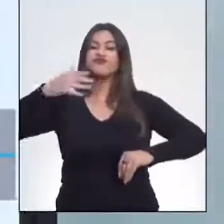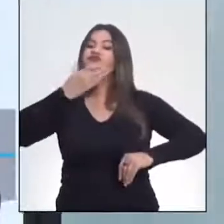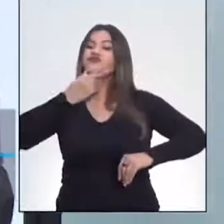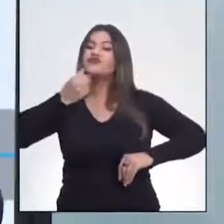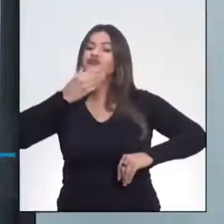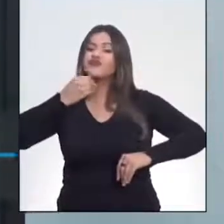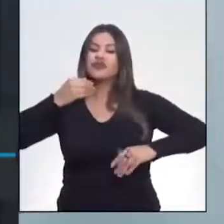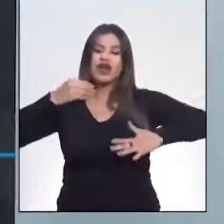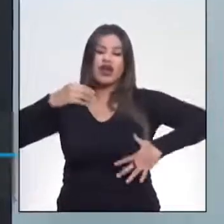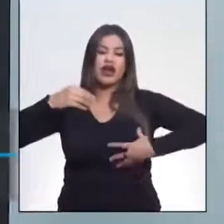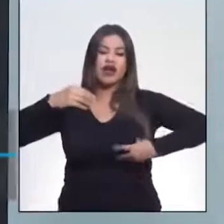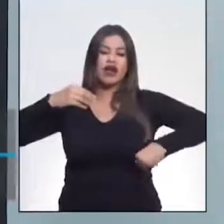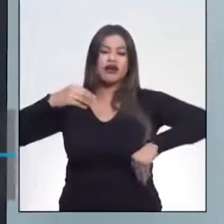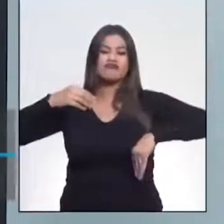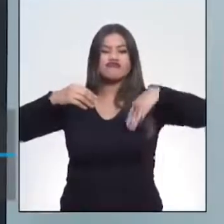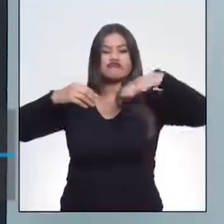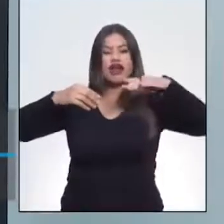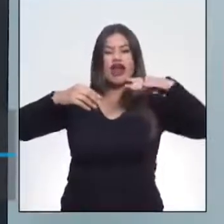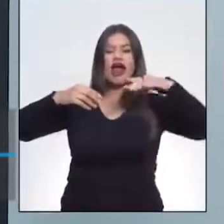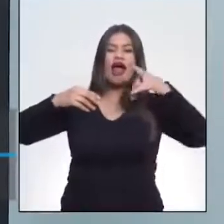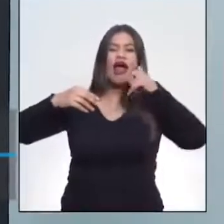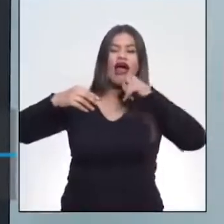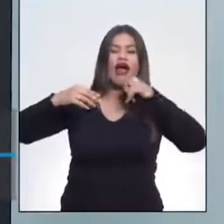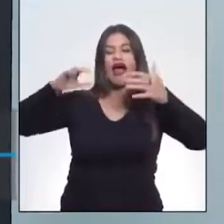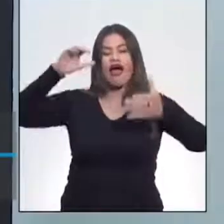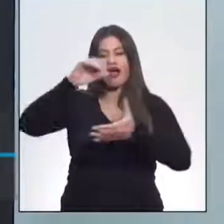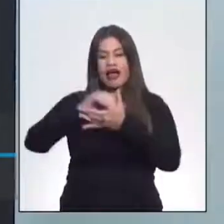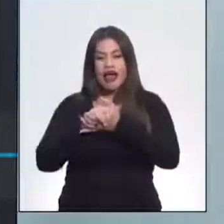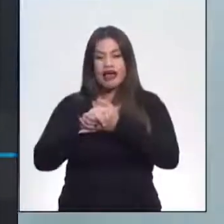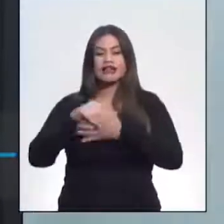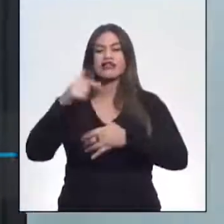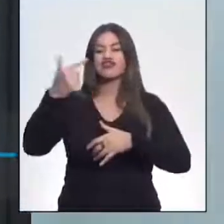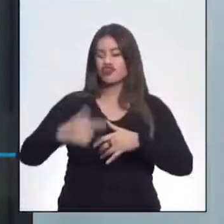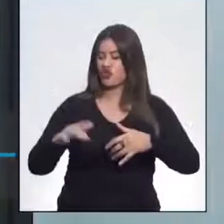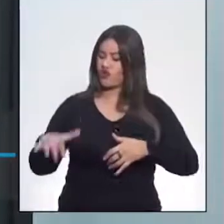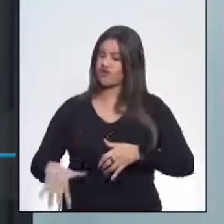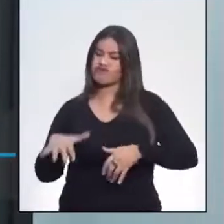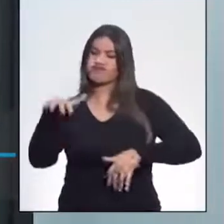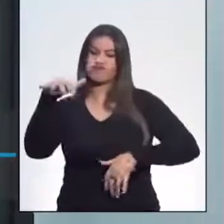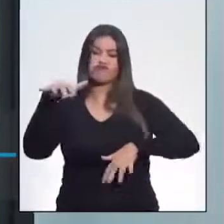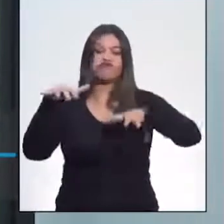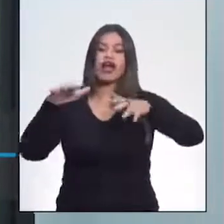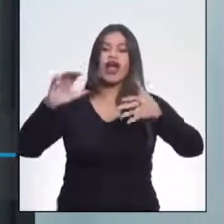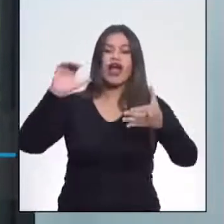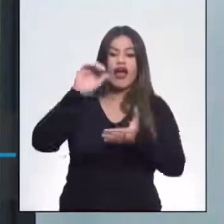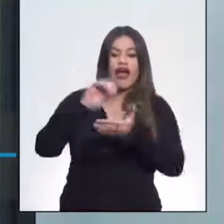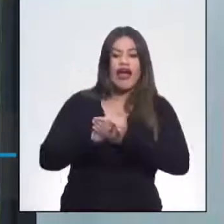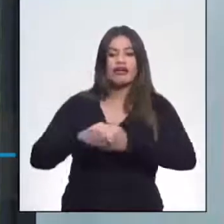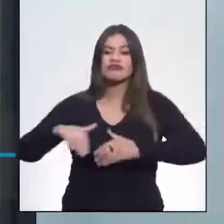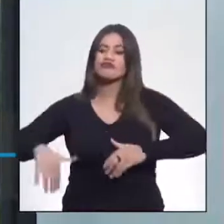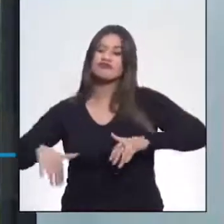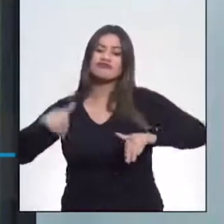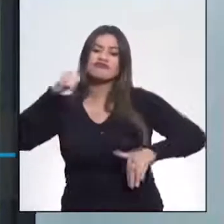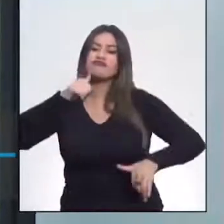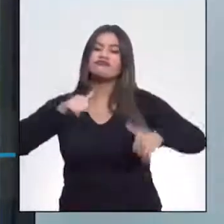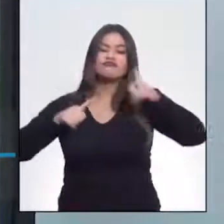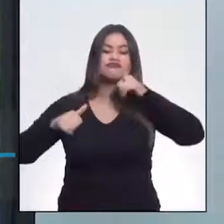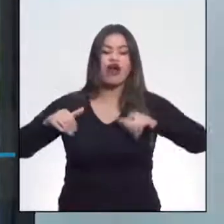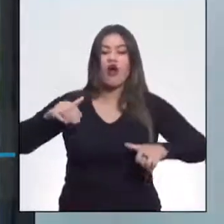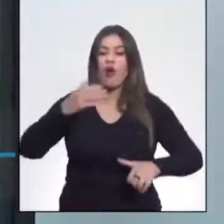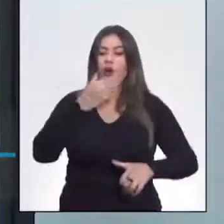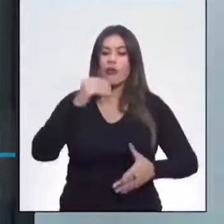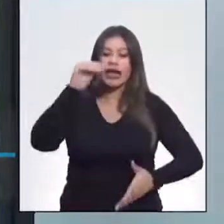esse filho casa com filho de outra pessoa de outro game então estamos juntando essas esses genus que são essas